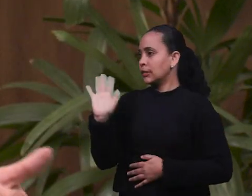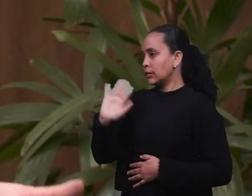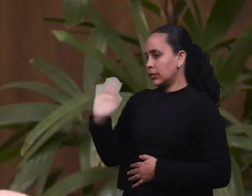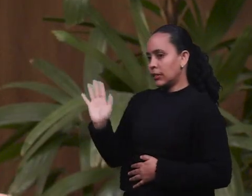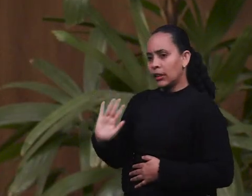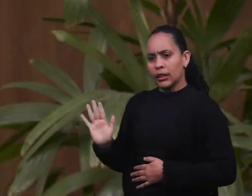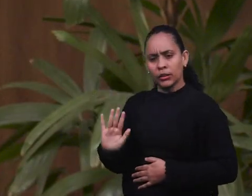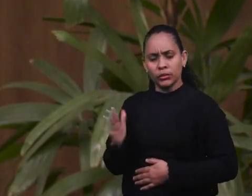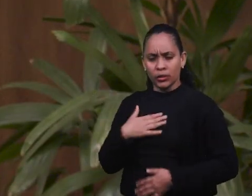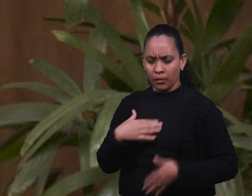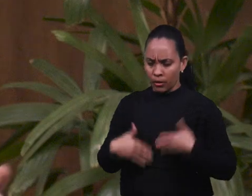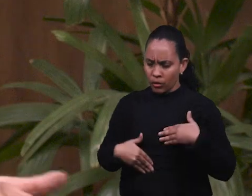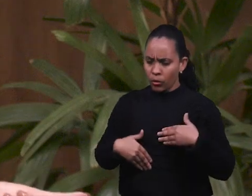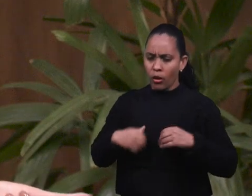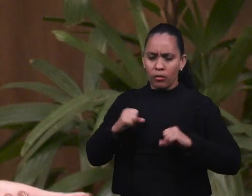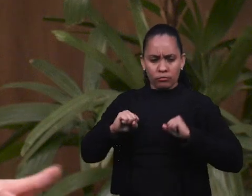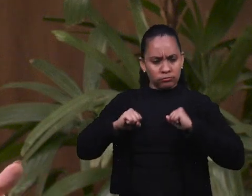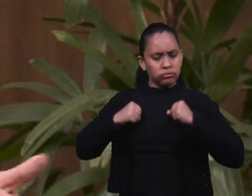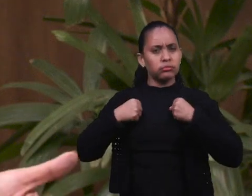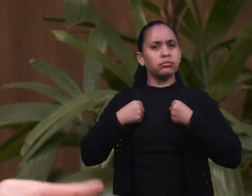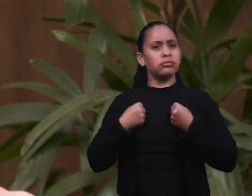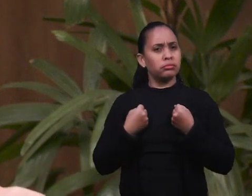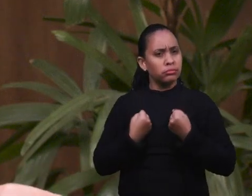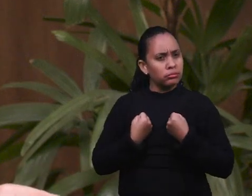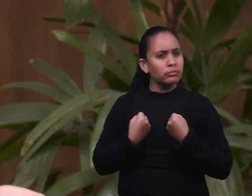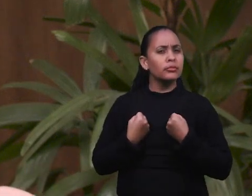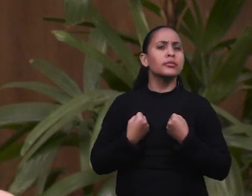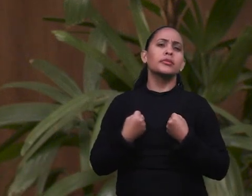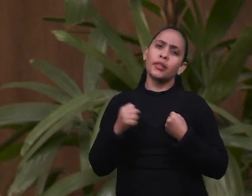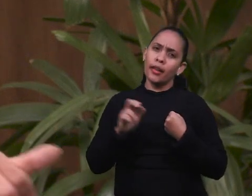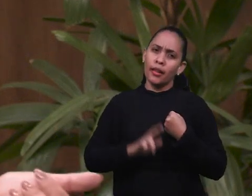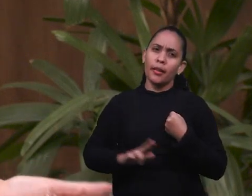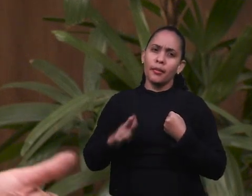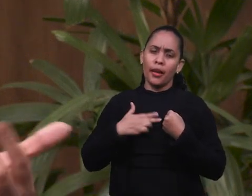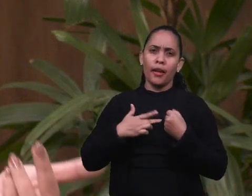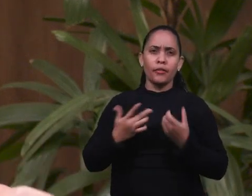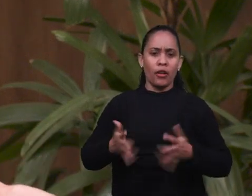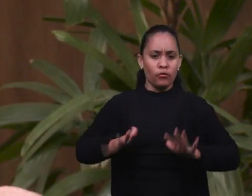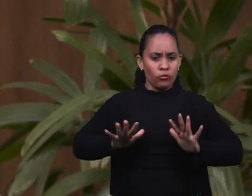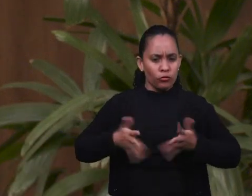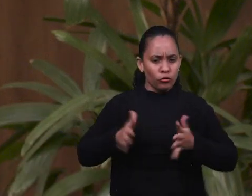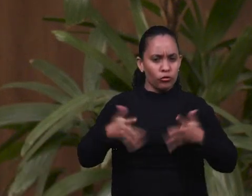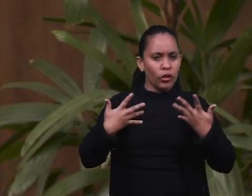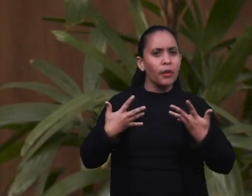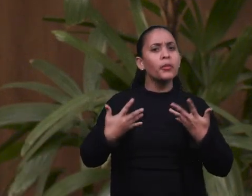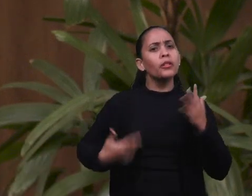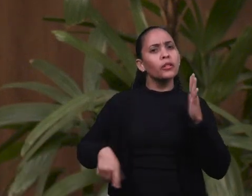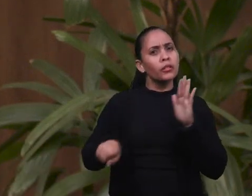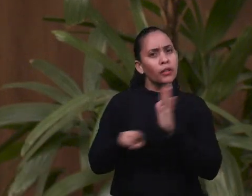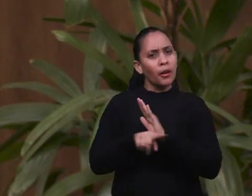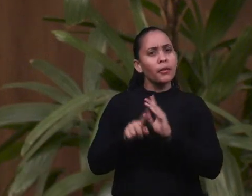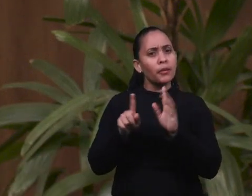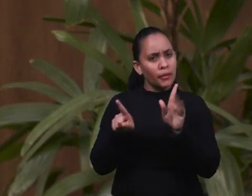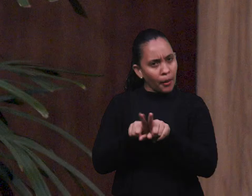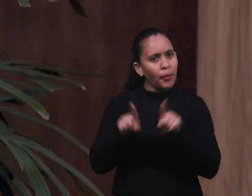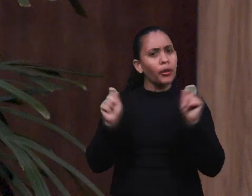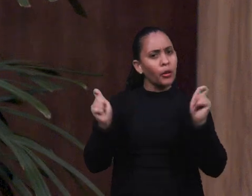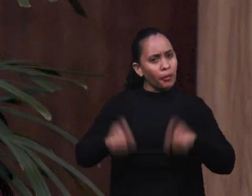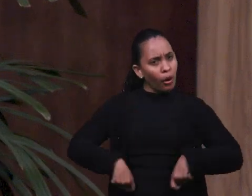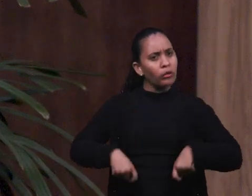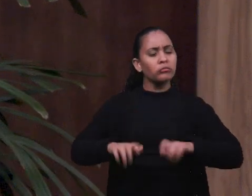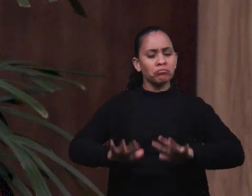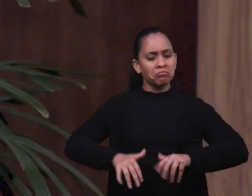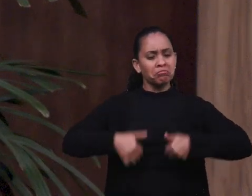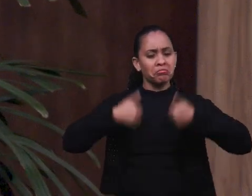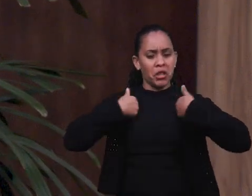Melhora o metabolismo, faz o paciente consumir mais gordura, tem estudos até que na função cerebral tem melhora. Ah, então por isso que